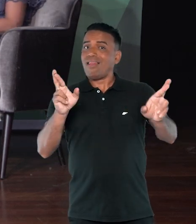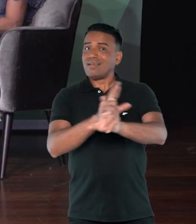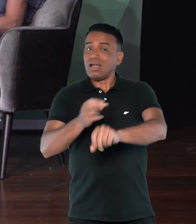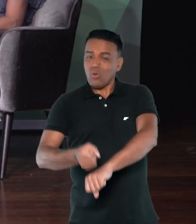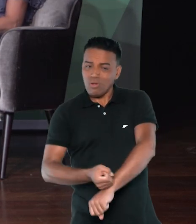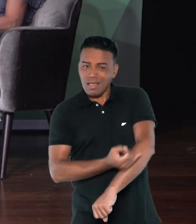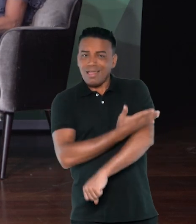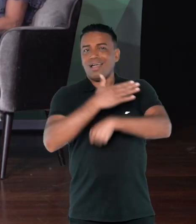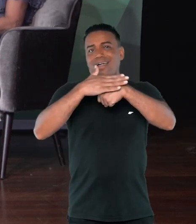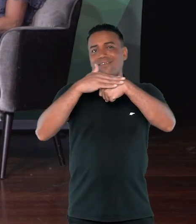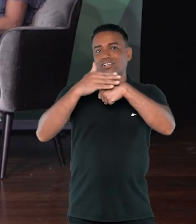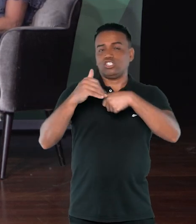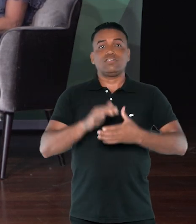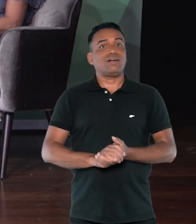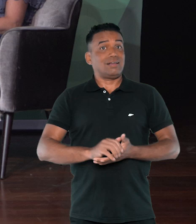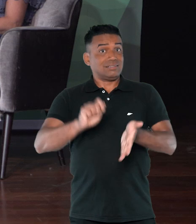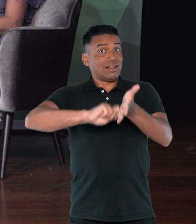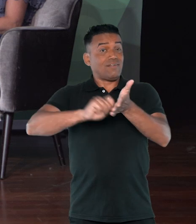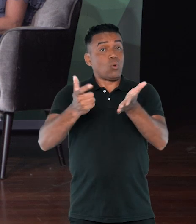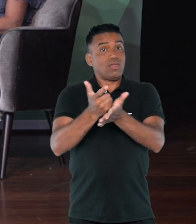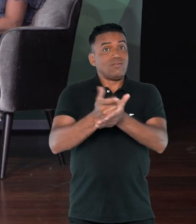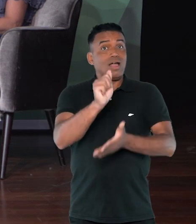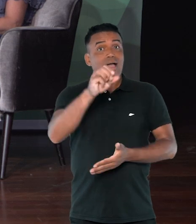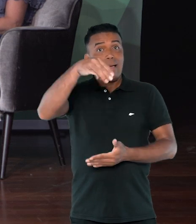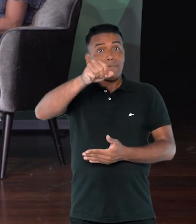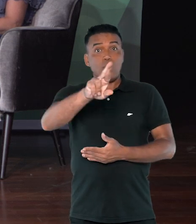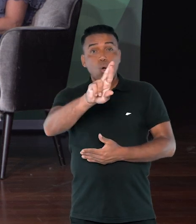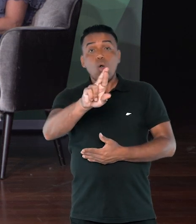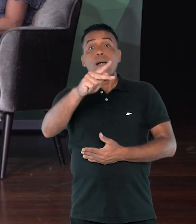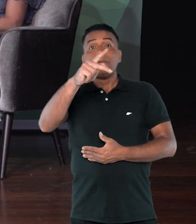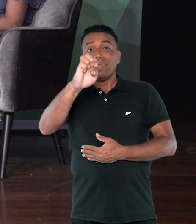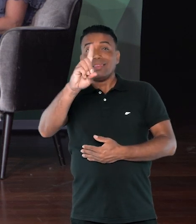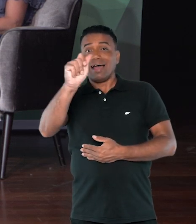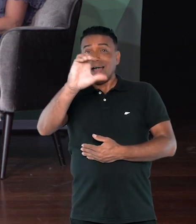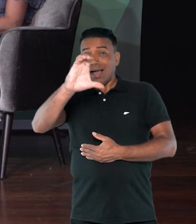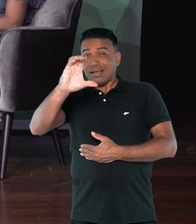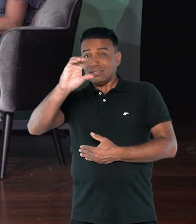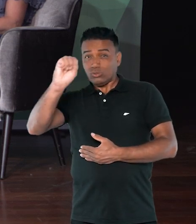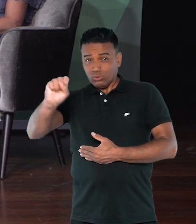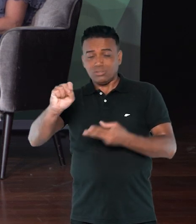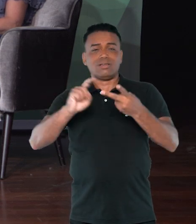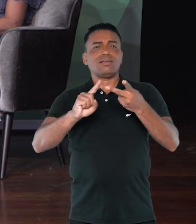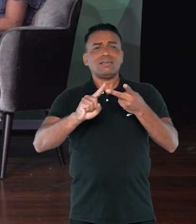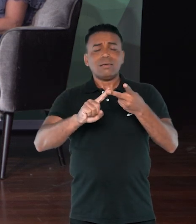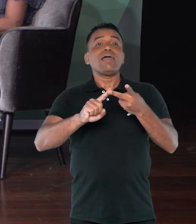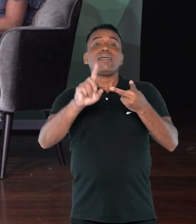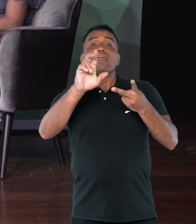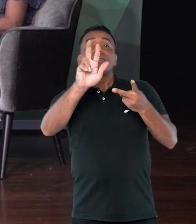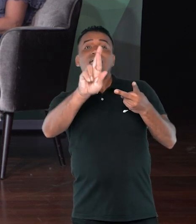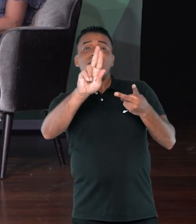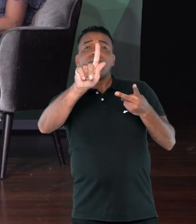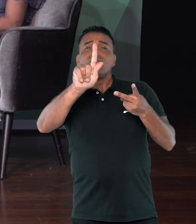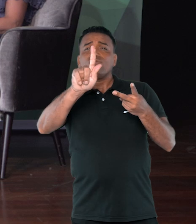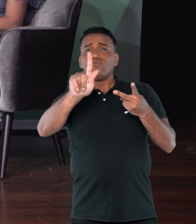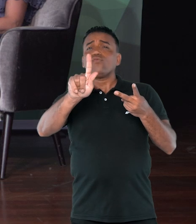afetivas. Ela é autora dos livros Amor em Pedaços, Refúgio e o Livro das Cartas, este